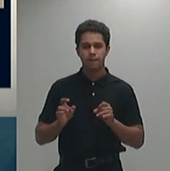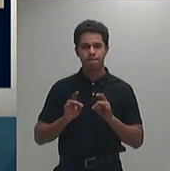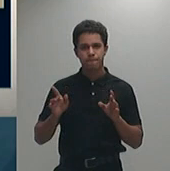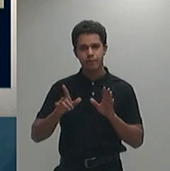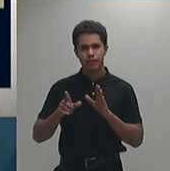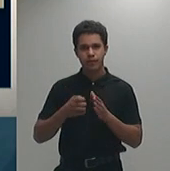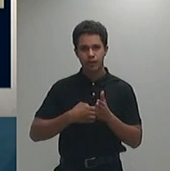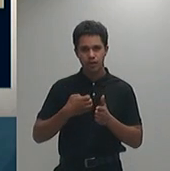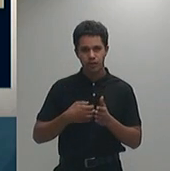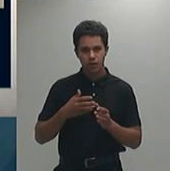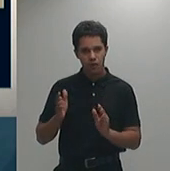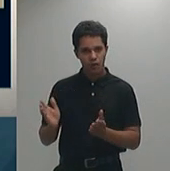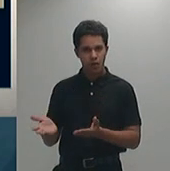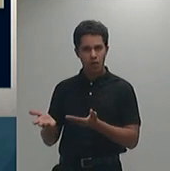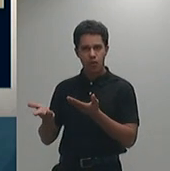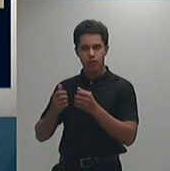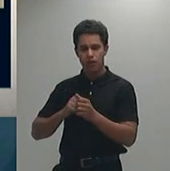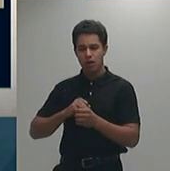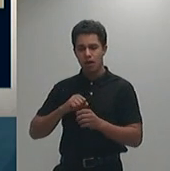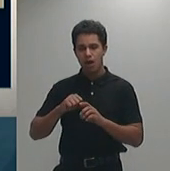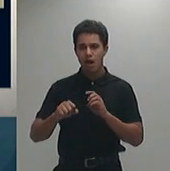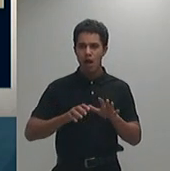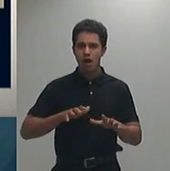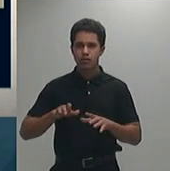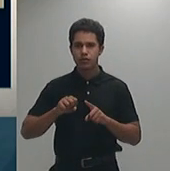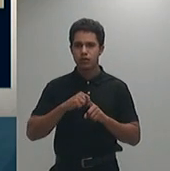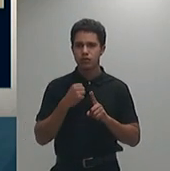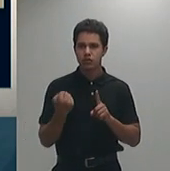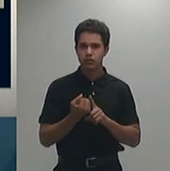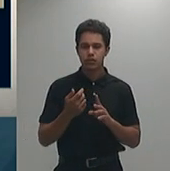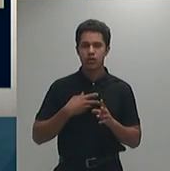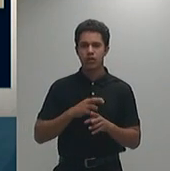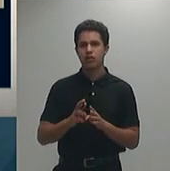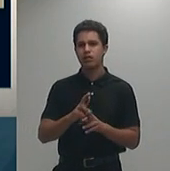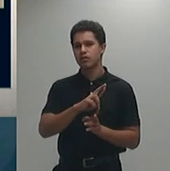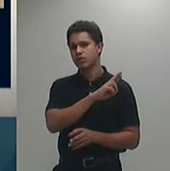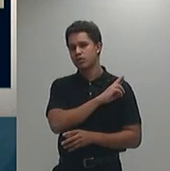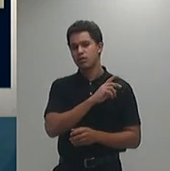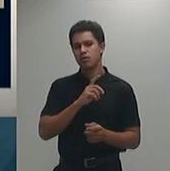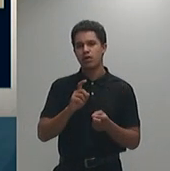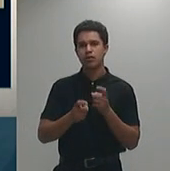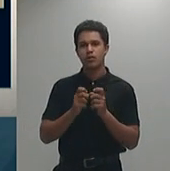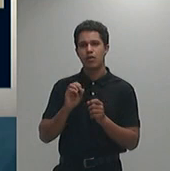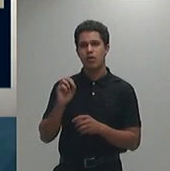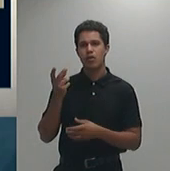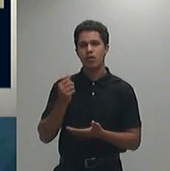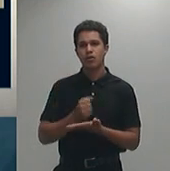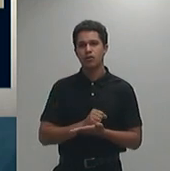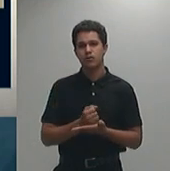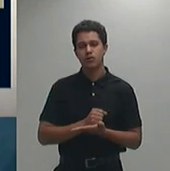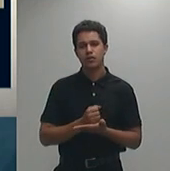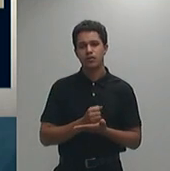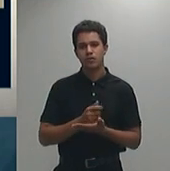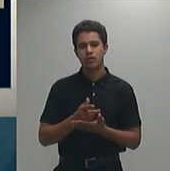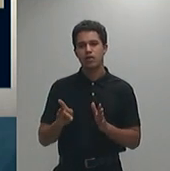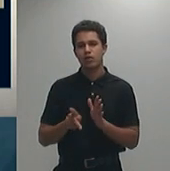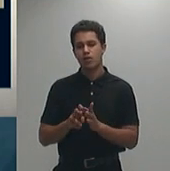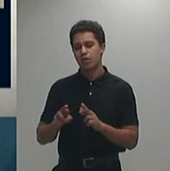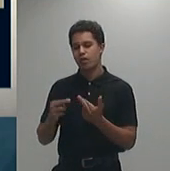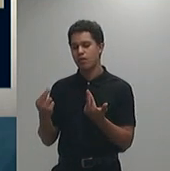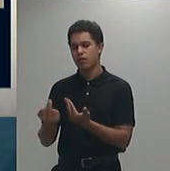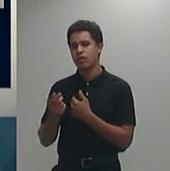promover a ação social de responsabilidade do administrador do controlador das indiscutivelmente por meio da realização da assembleia geral a